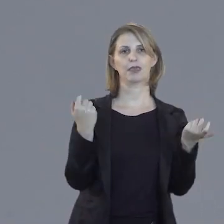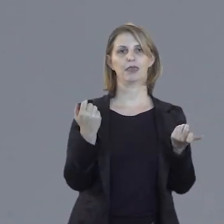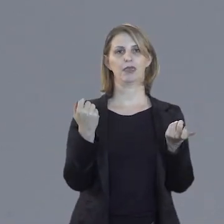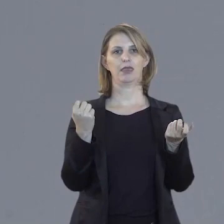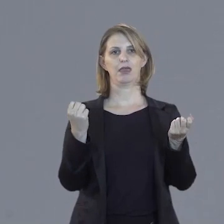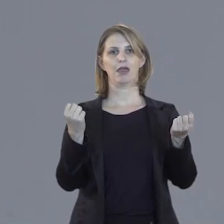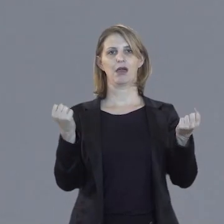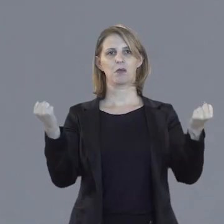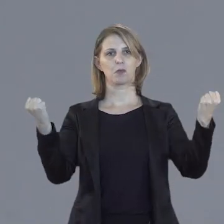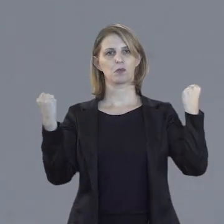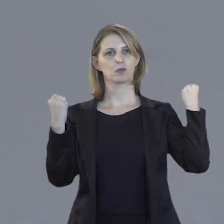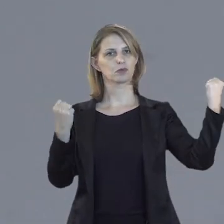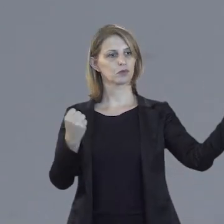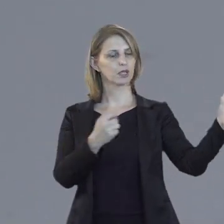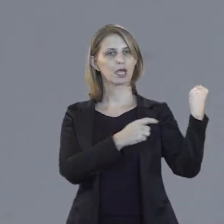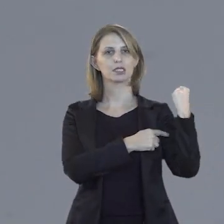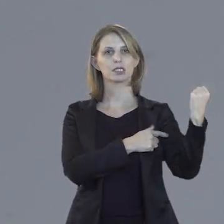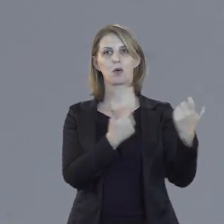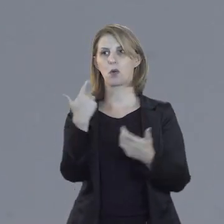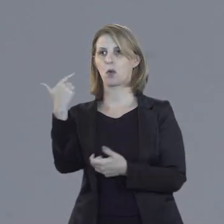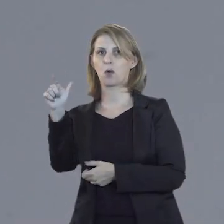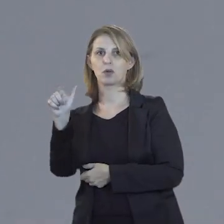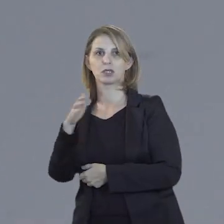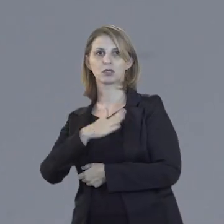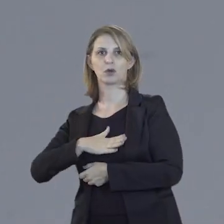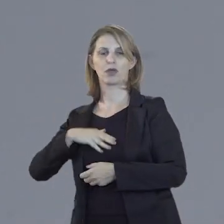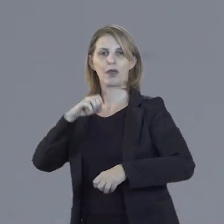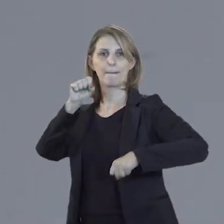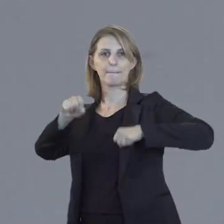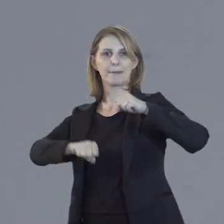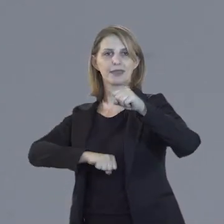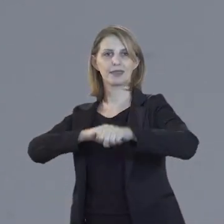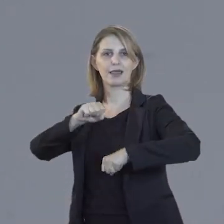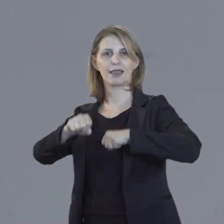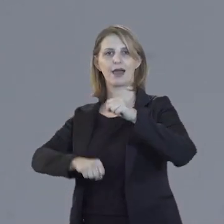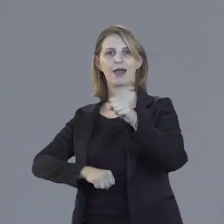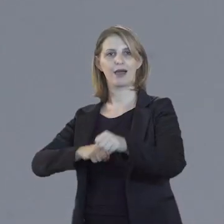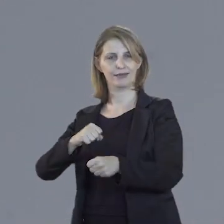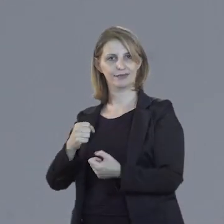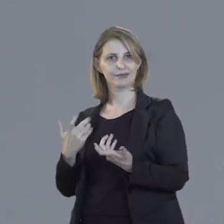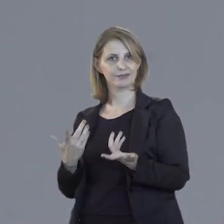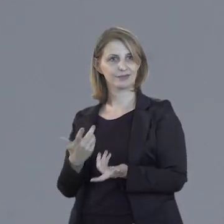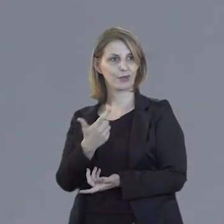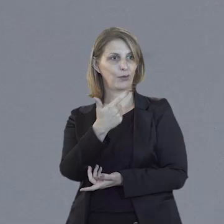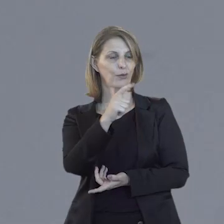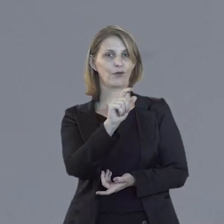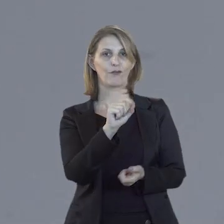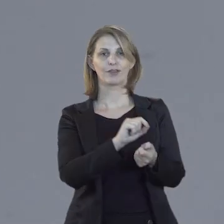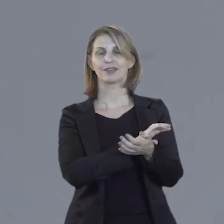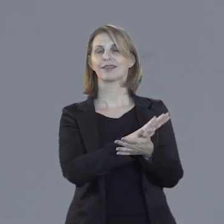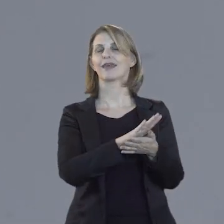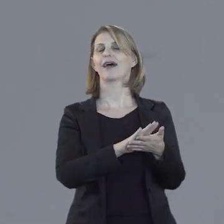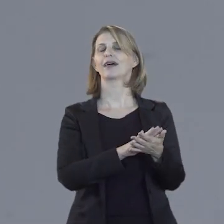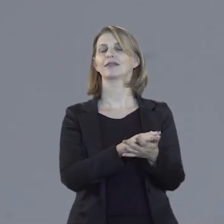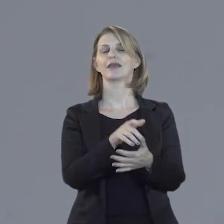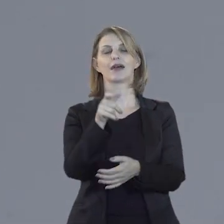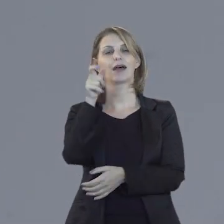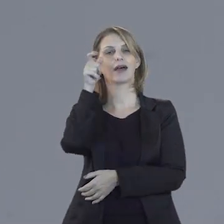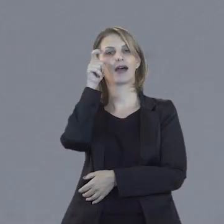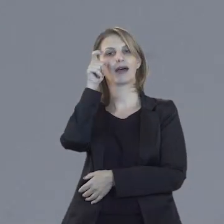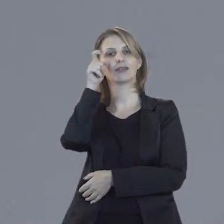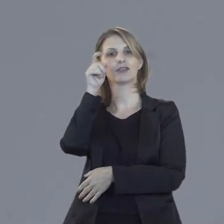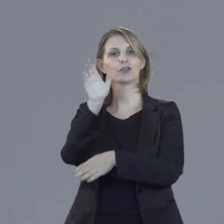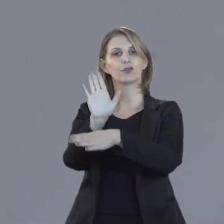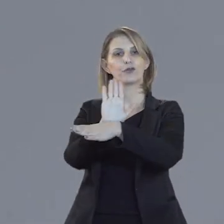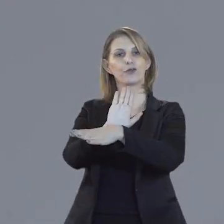vezes, é ir numa academia, né, fazer uma musculação. Para outros, o prazer é fazer uma pedalada no final de semana. Para outros,